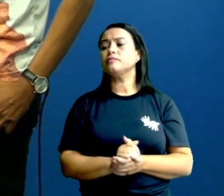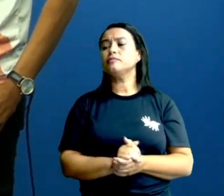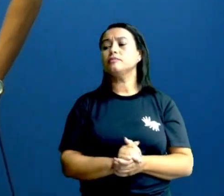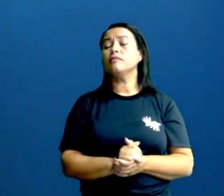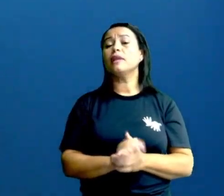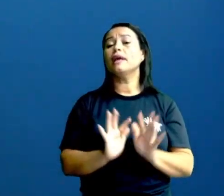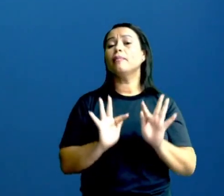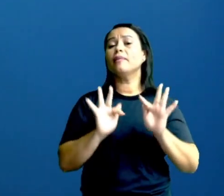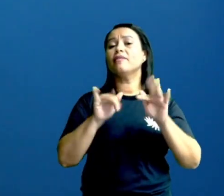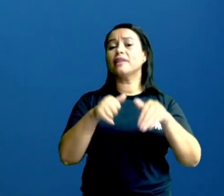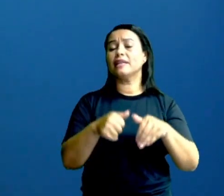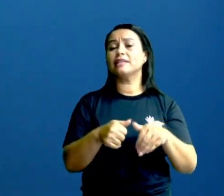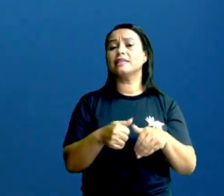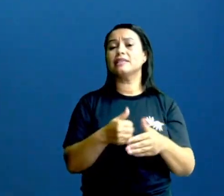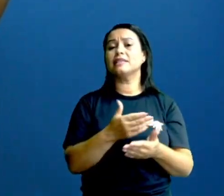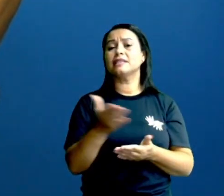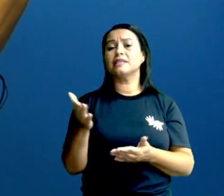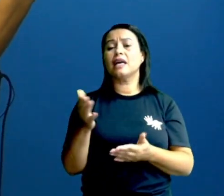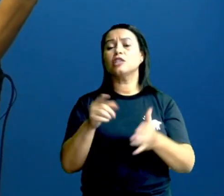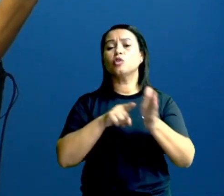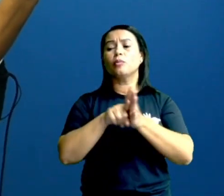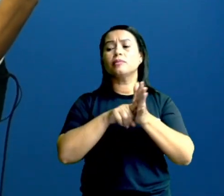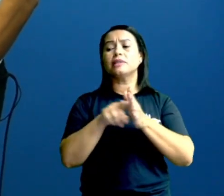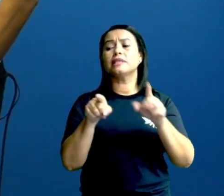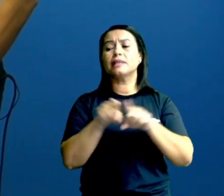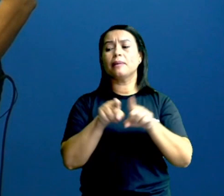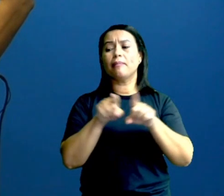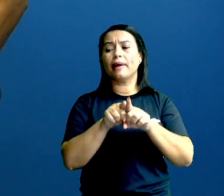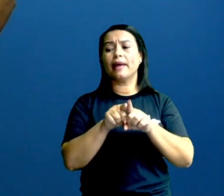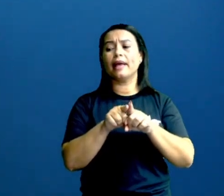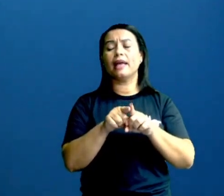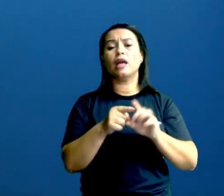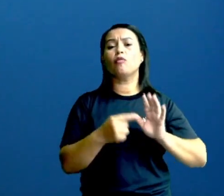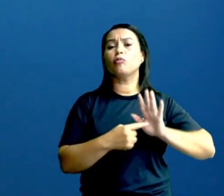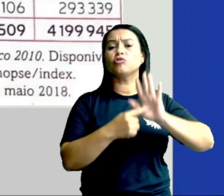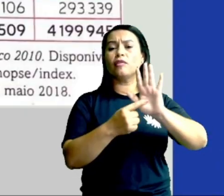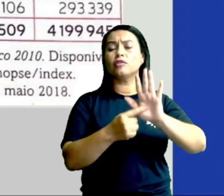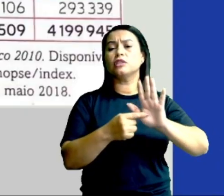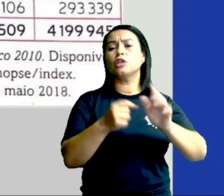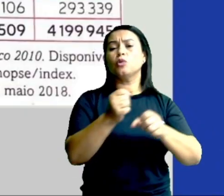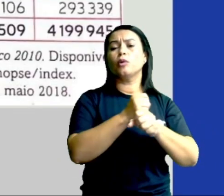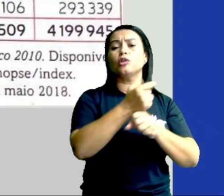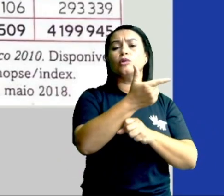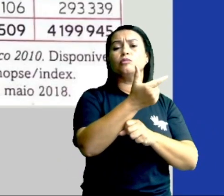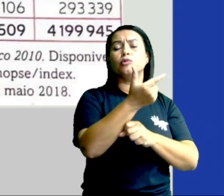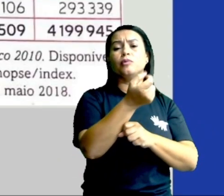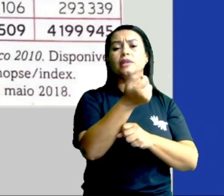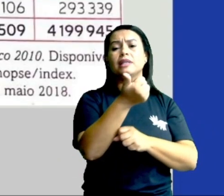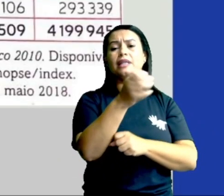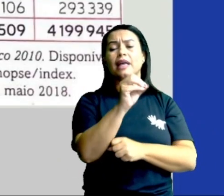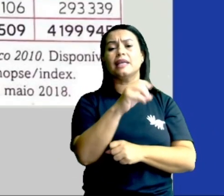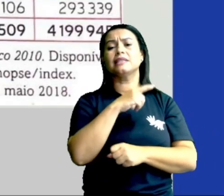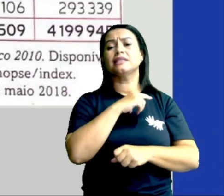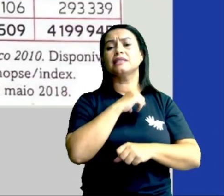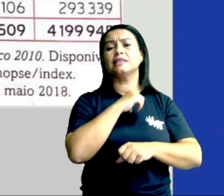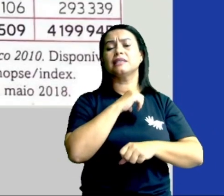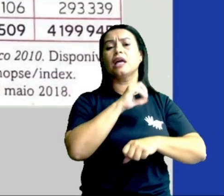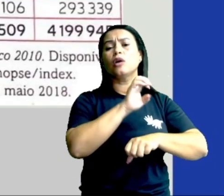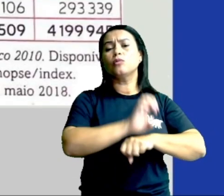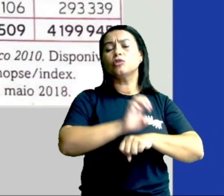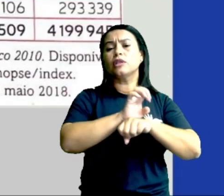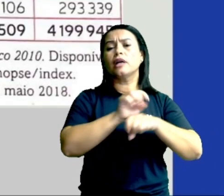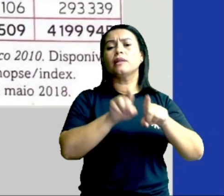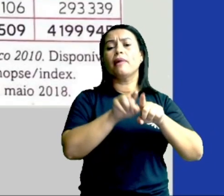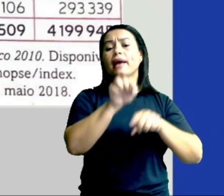E para finalizar essa parte aqui dos dados relacionados à população eu trouxe aqui ó de 2010 a gente tem o estado a